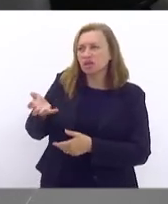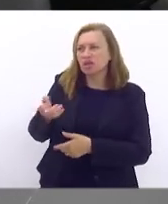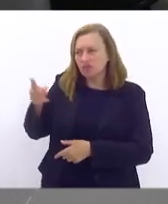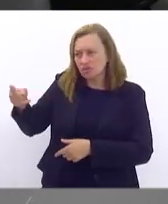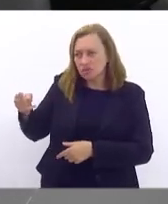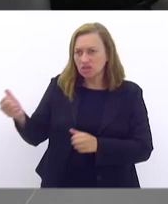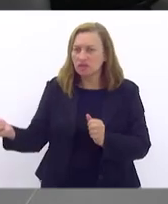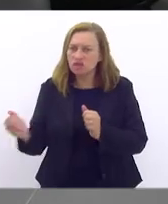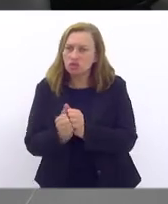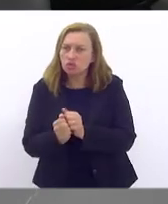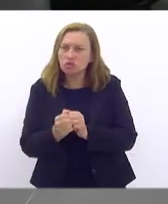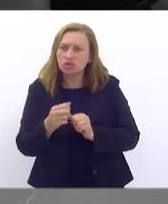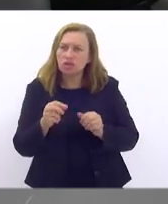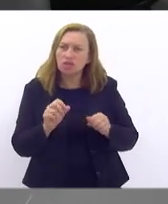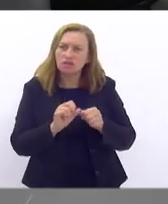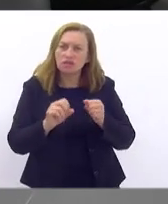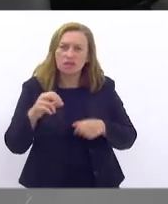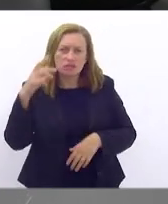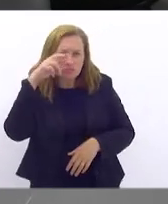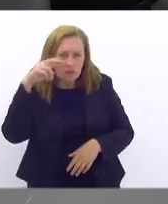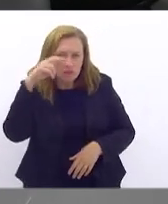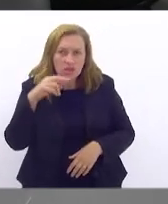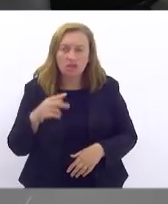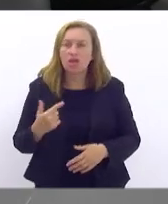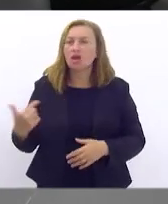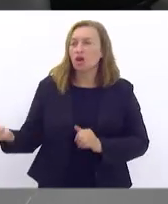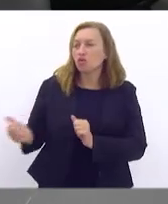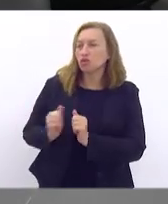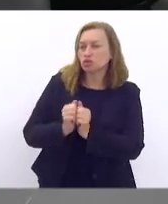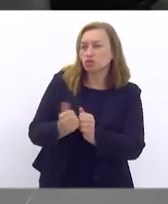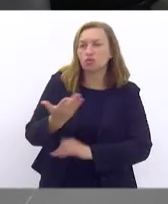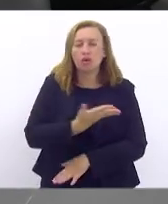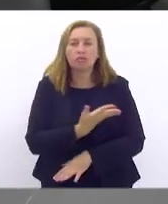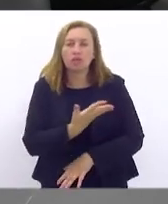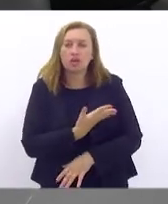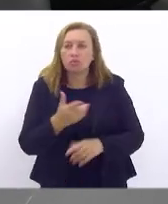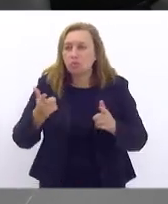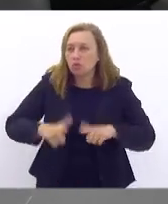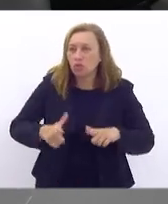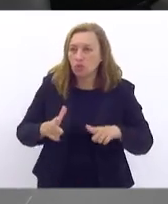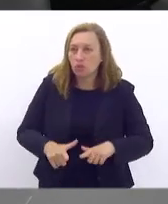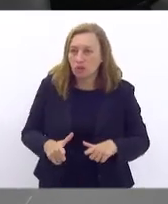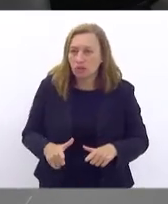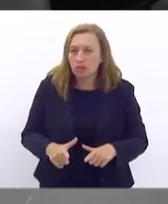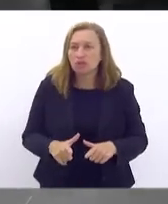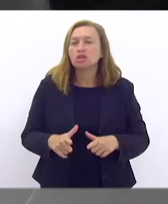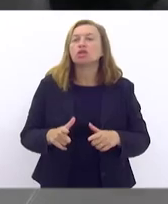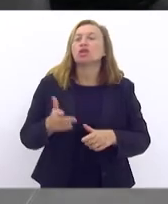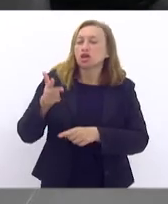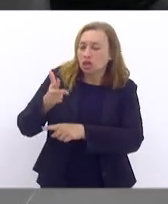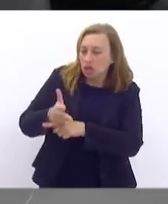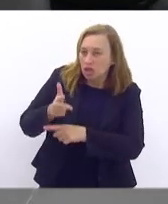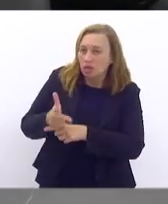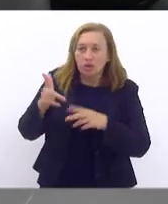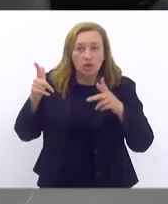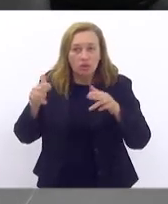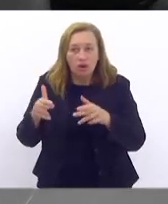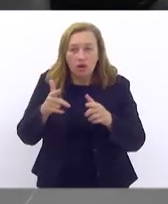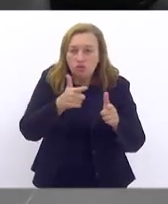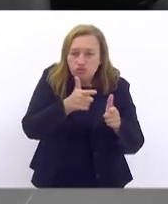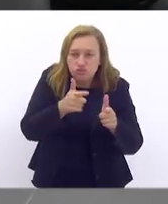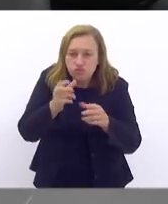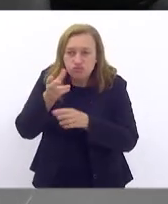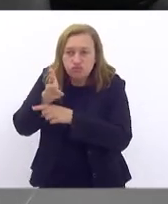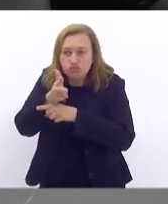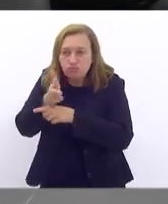fizessem. Então, fui eu e um colega, fomos para o local, fizemos com as mesmas câmeras, filmamos o